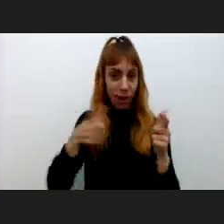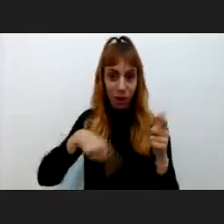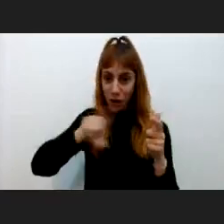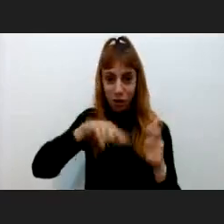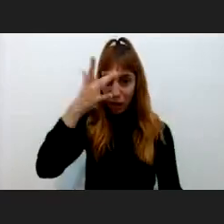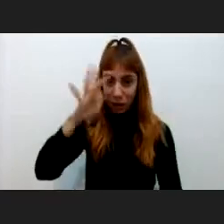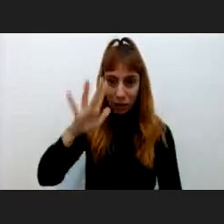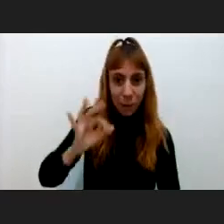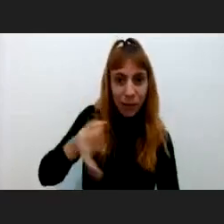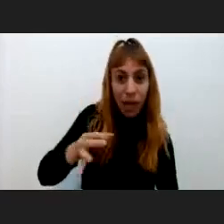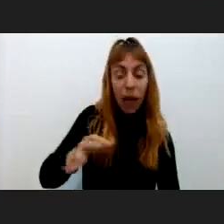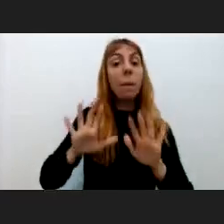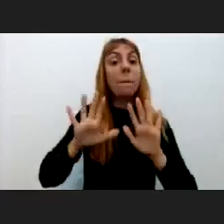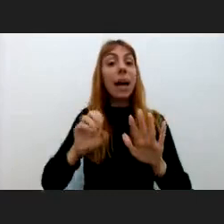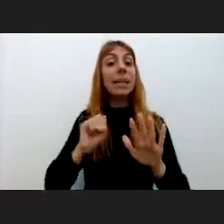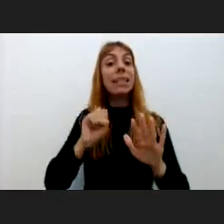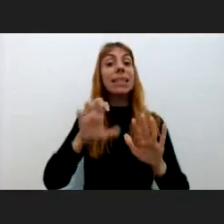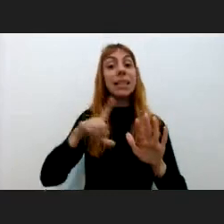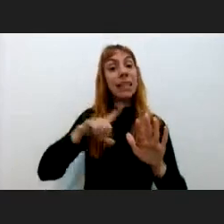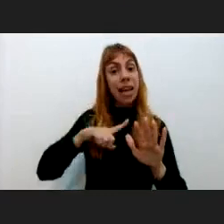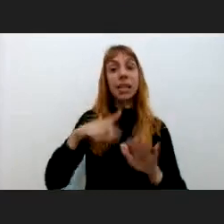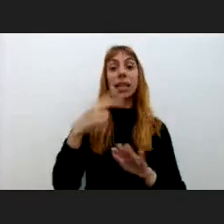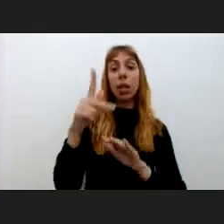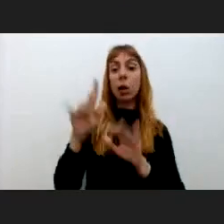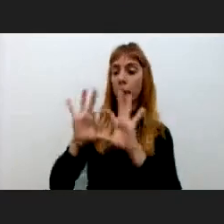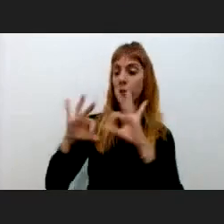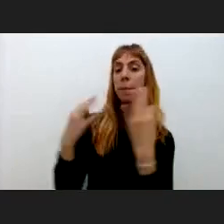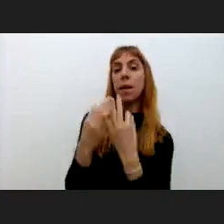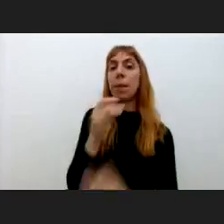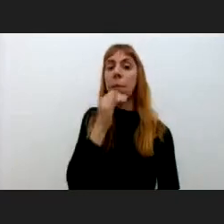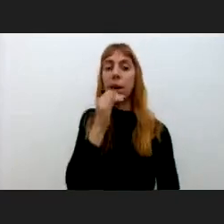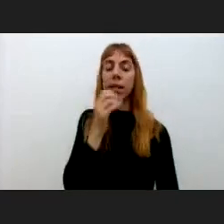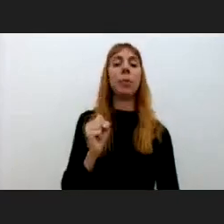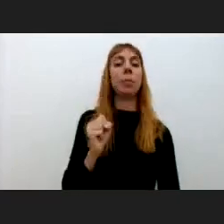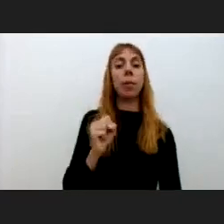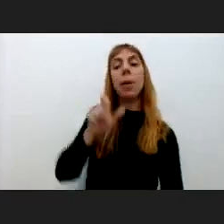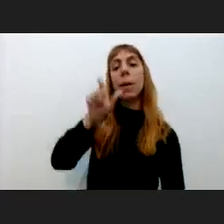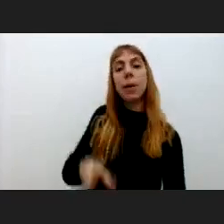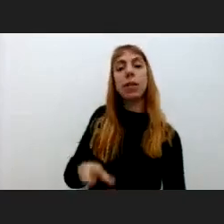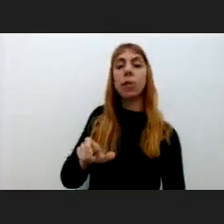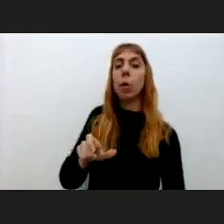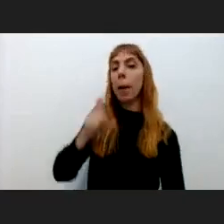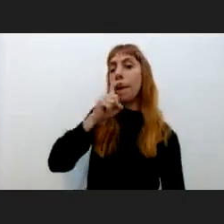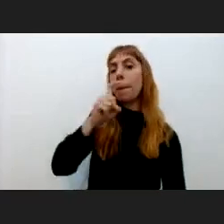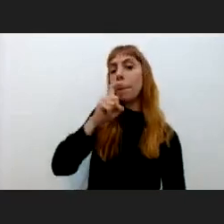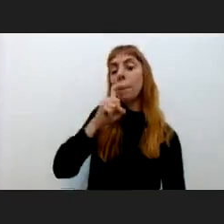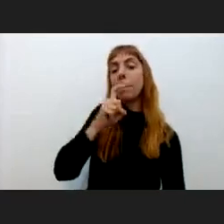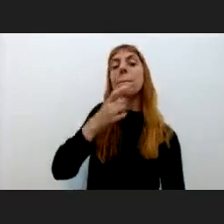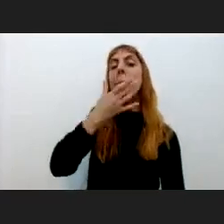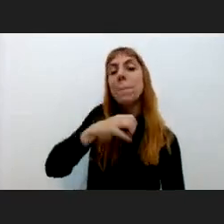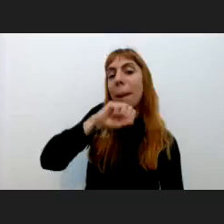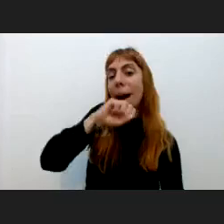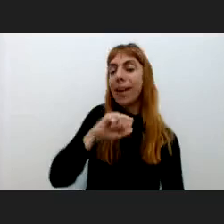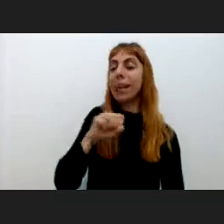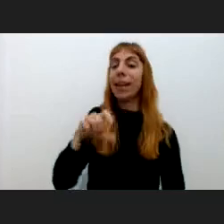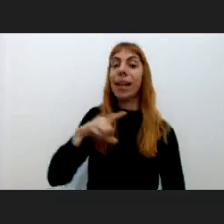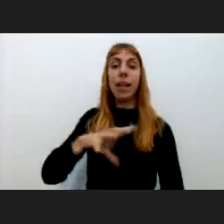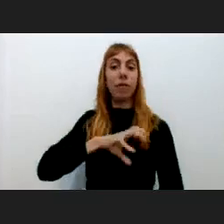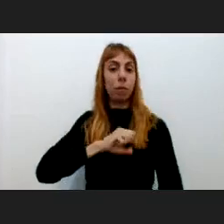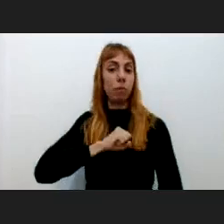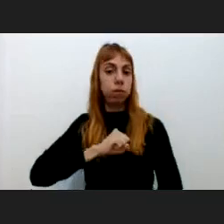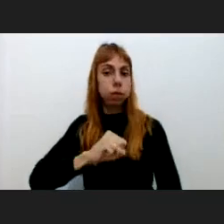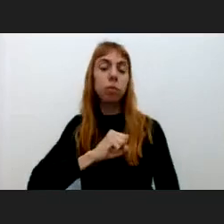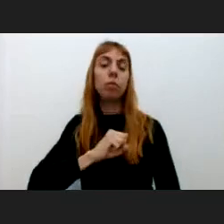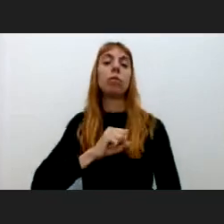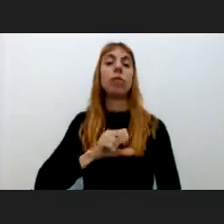pessoas que têm história de infarto, fulano o pai teve um infarto com 50 anos de idade,